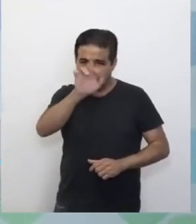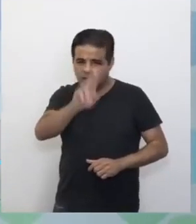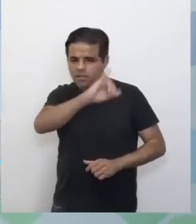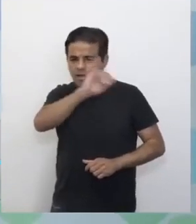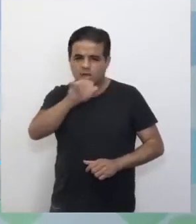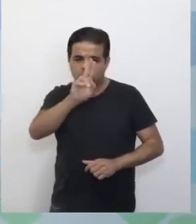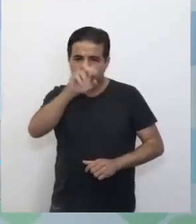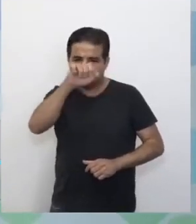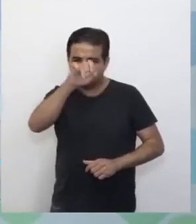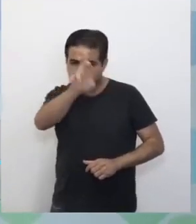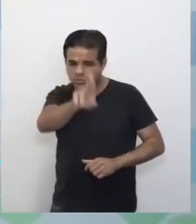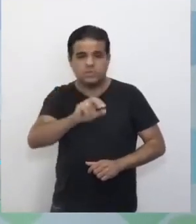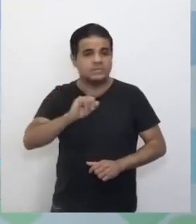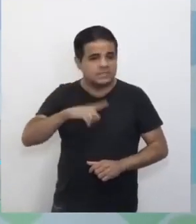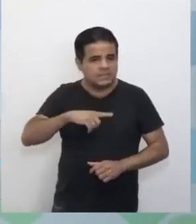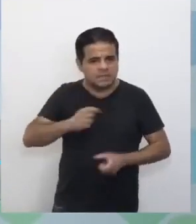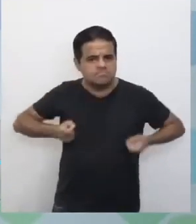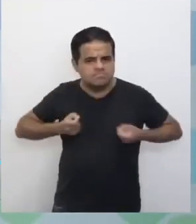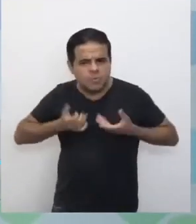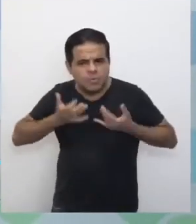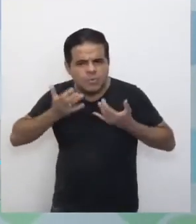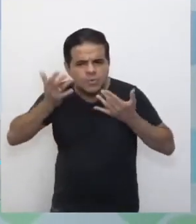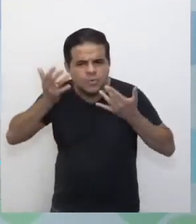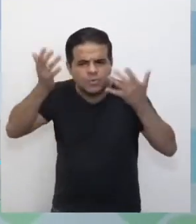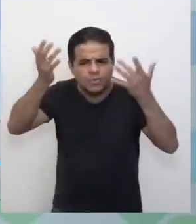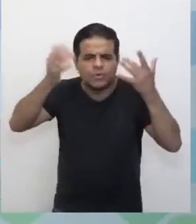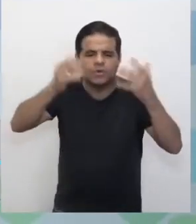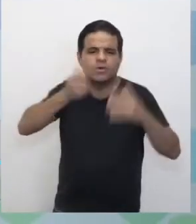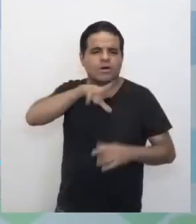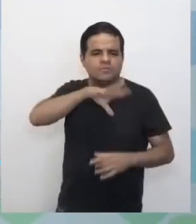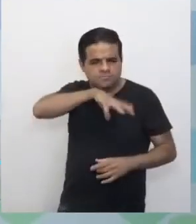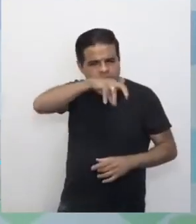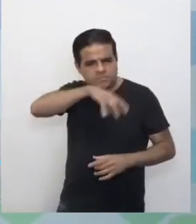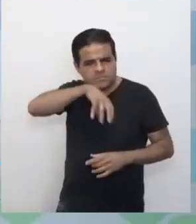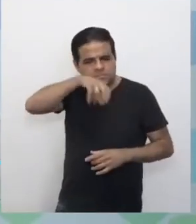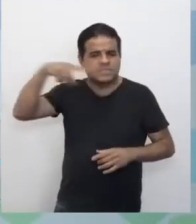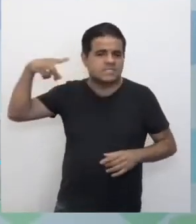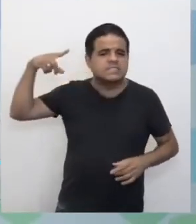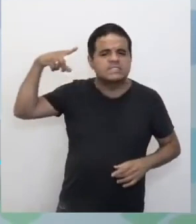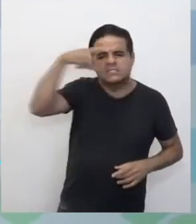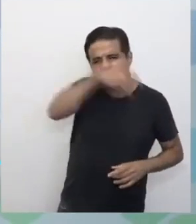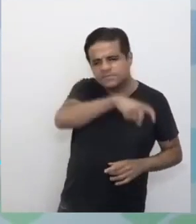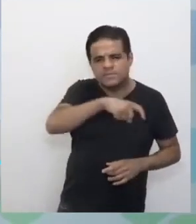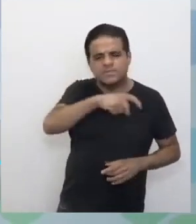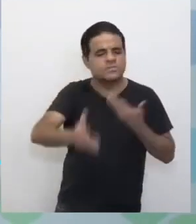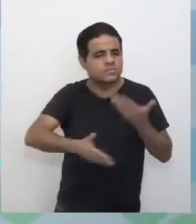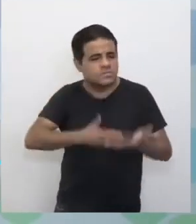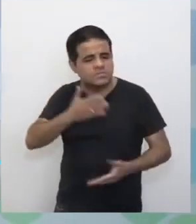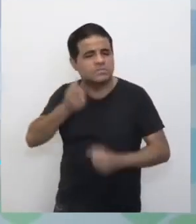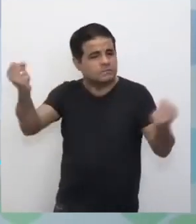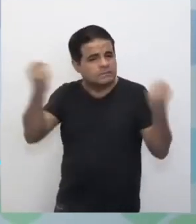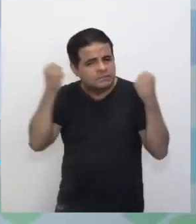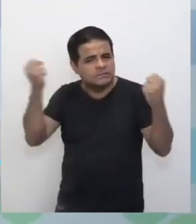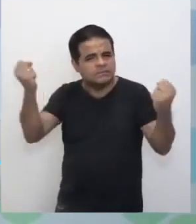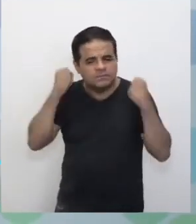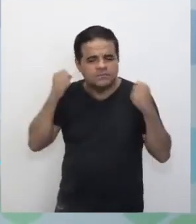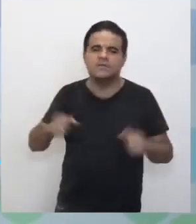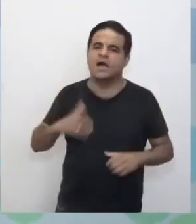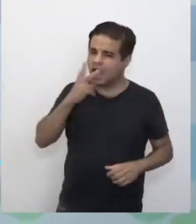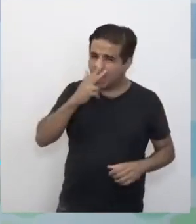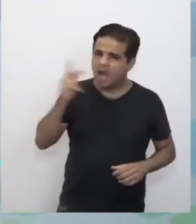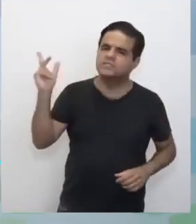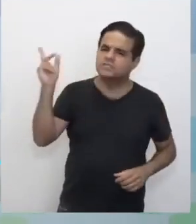diz o seguinte: se tiver poluição no ambiente, o ar fica mais difícil de fazer exercício. Acho que pode causar